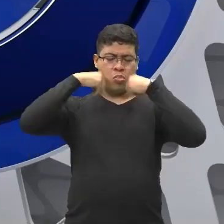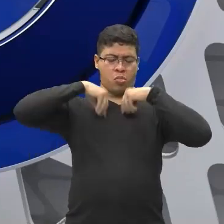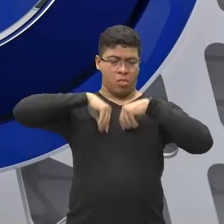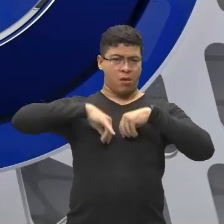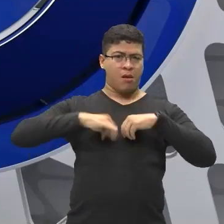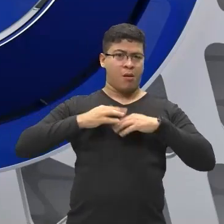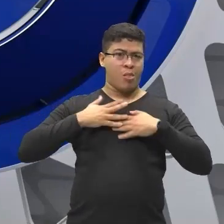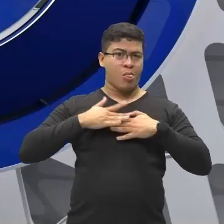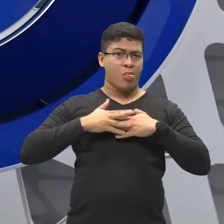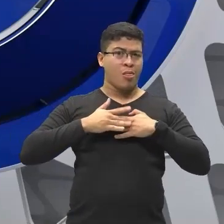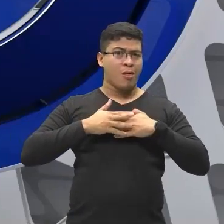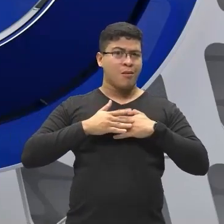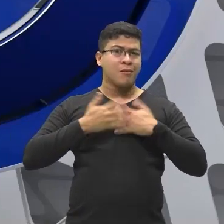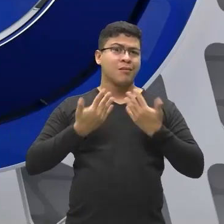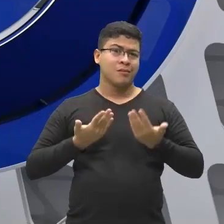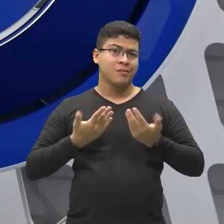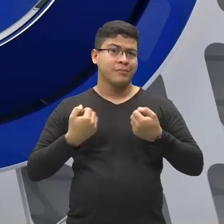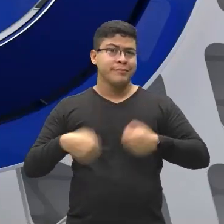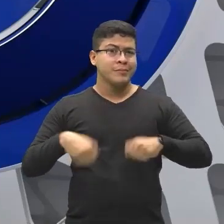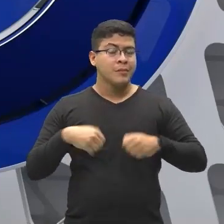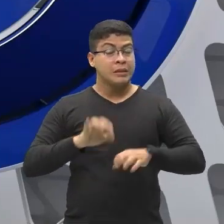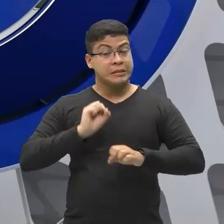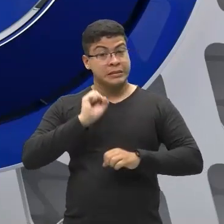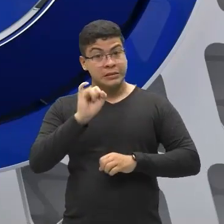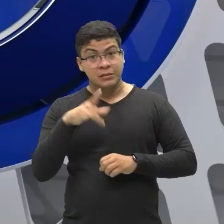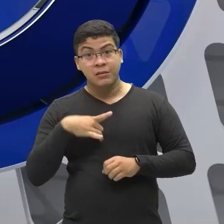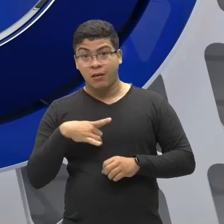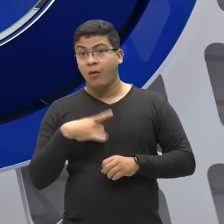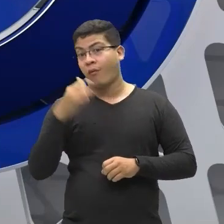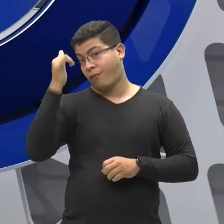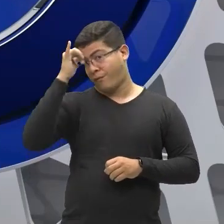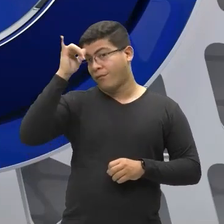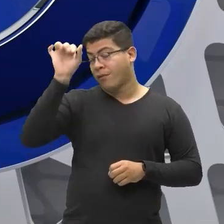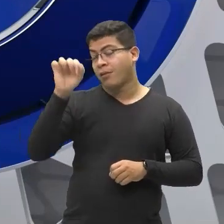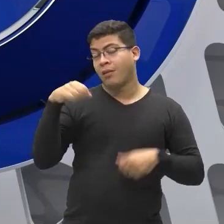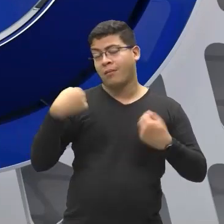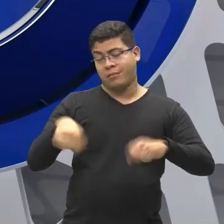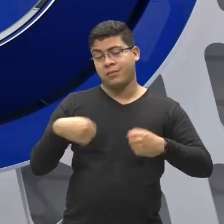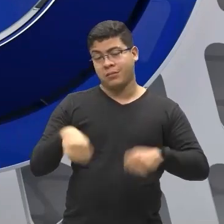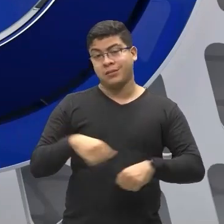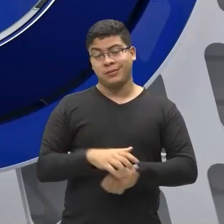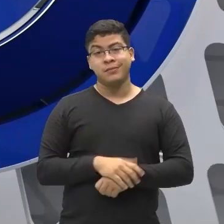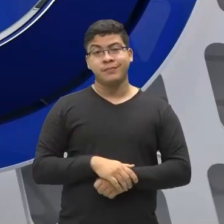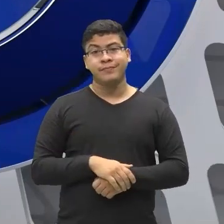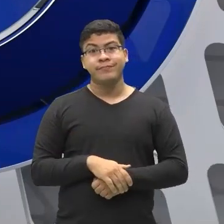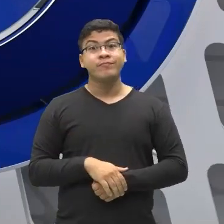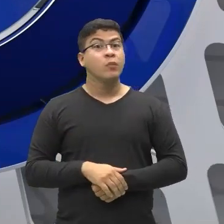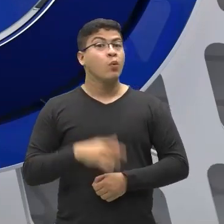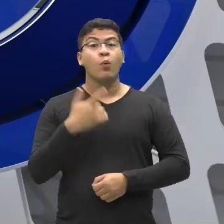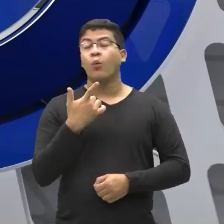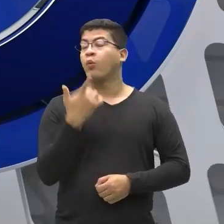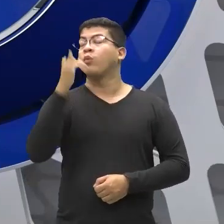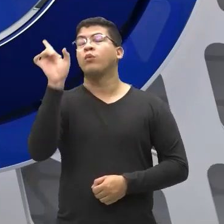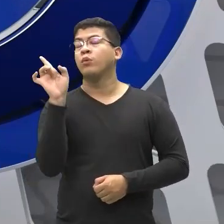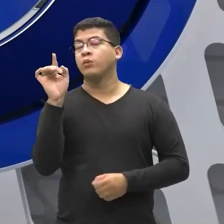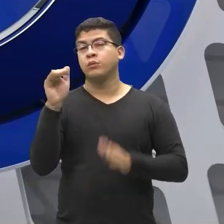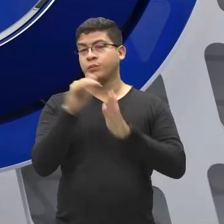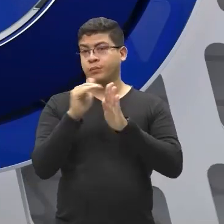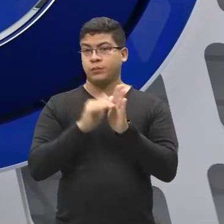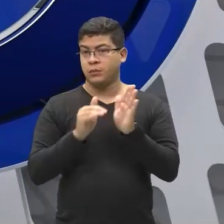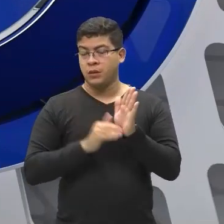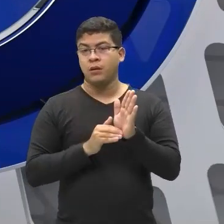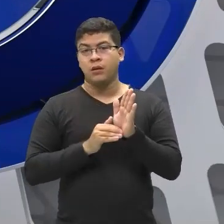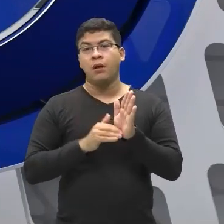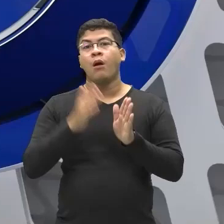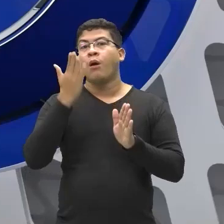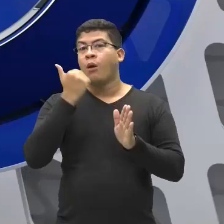se eu lavo corretamente meu alimento, eu evito esse problema. E um outro fator também relacionado à alimentação